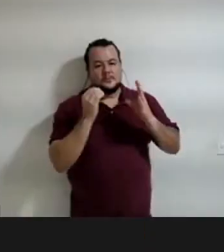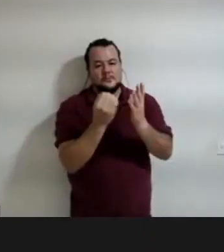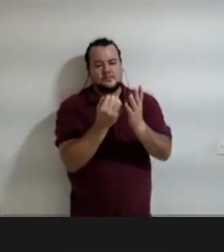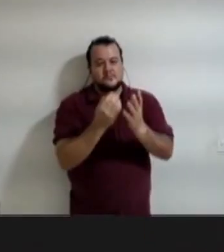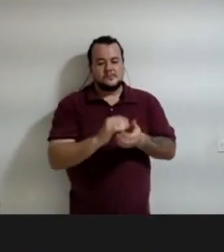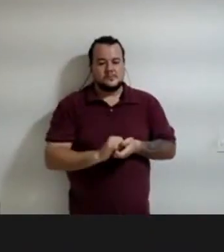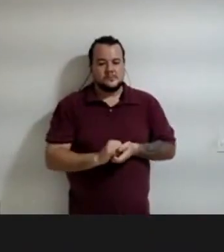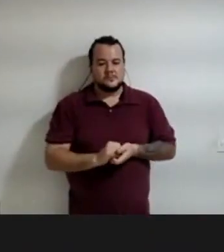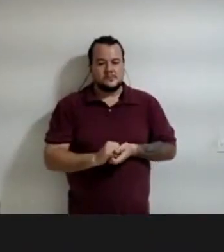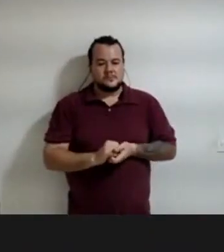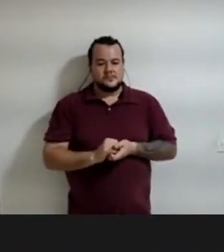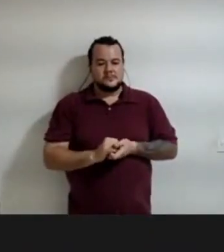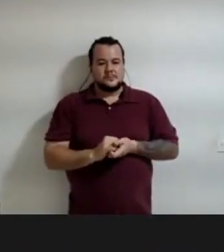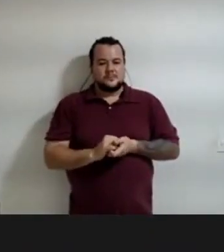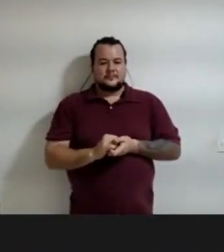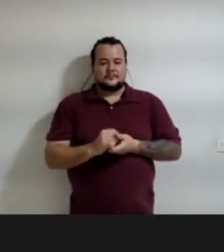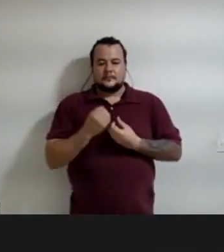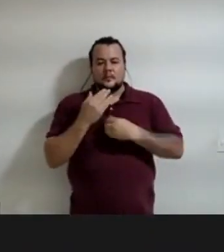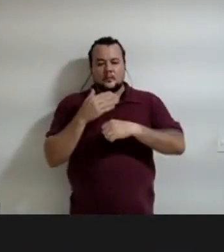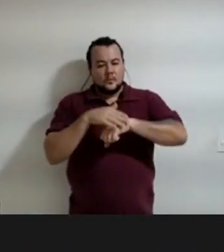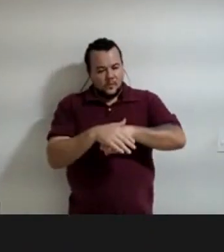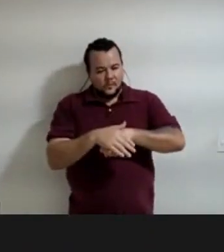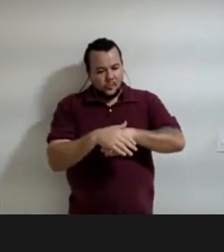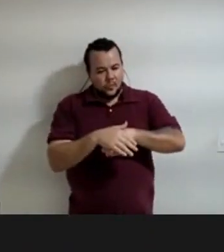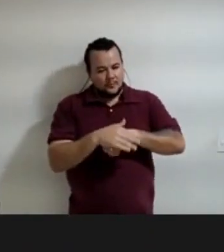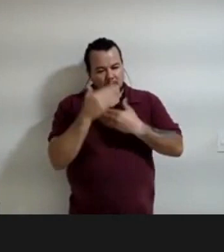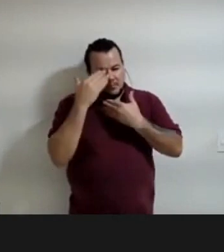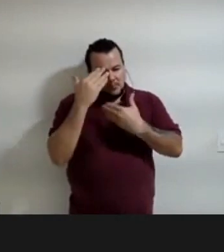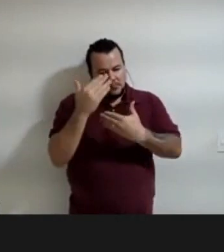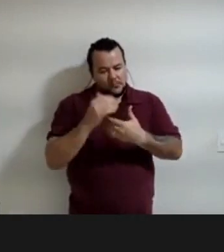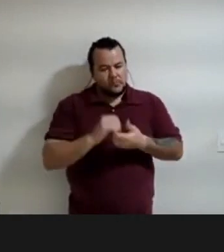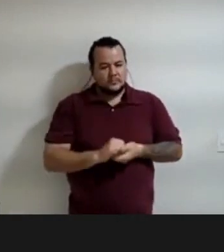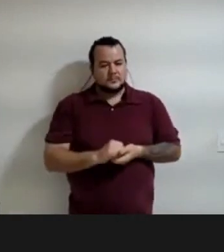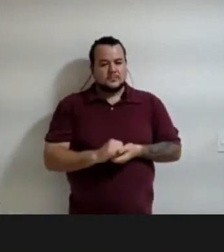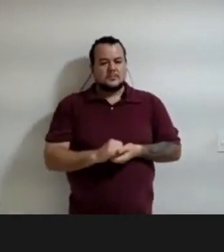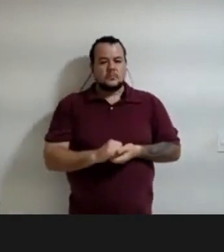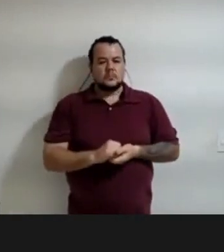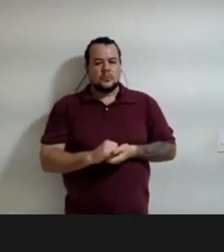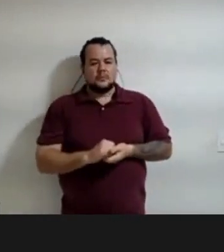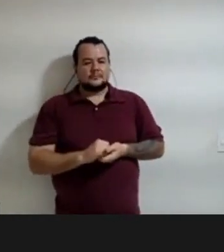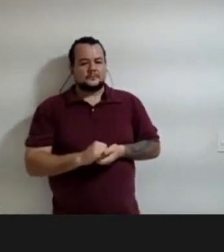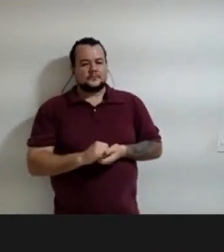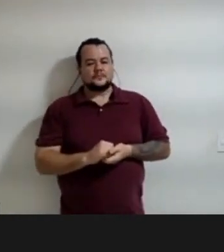Boa noite a todos, obrigado Carolina, obrigado Andrei. Após esse